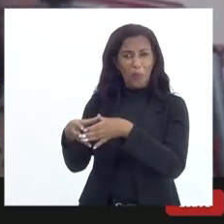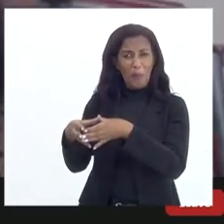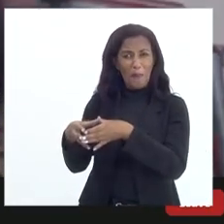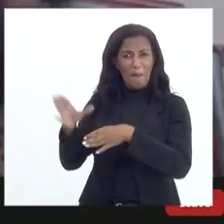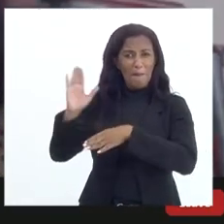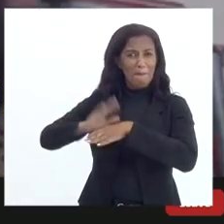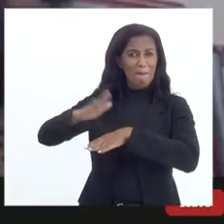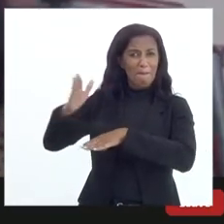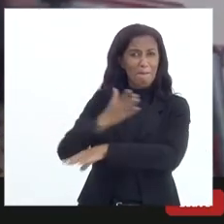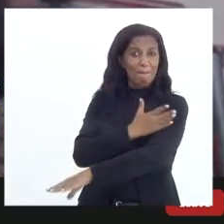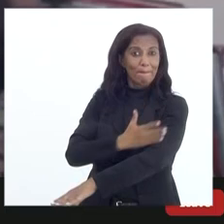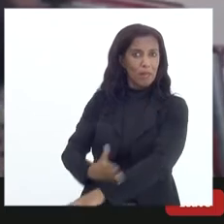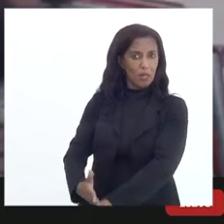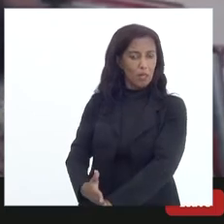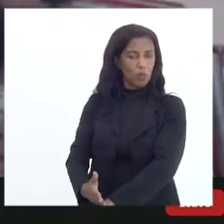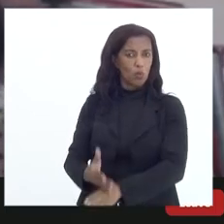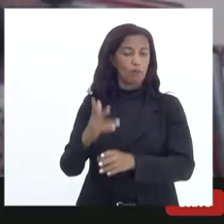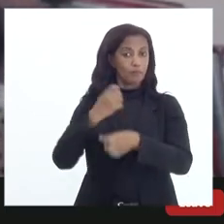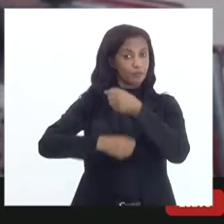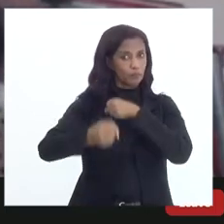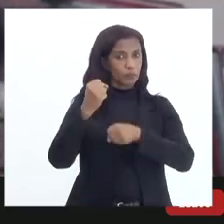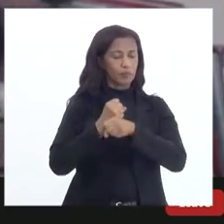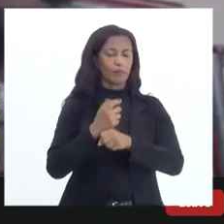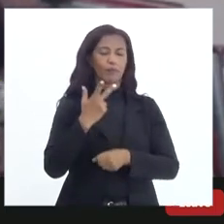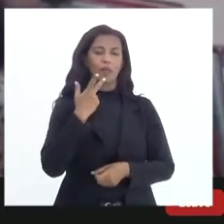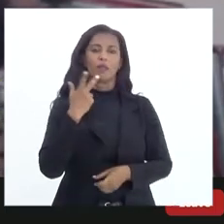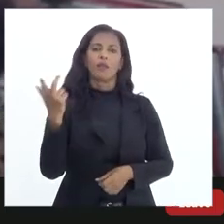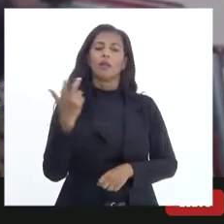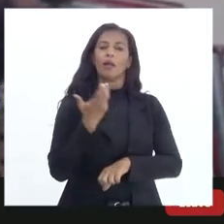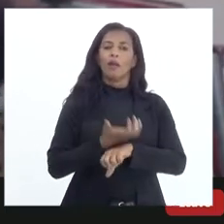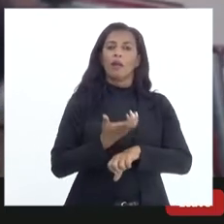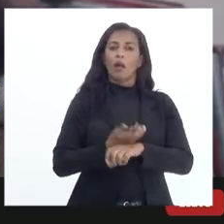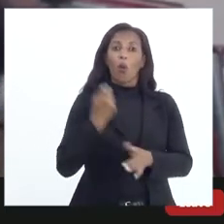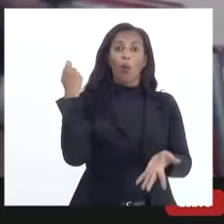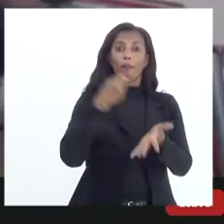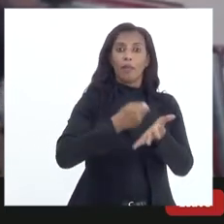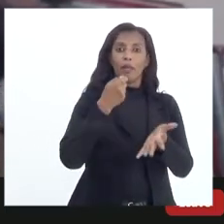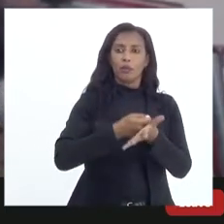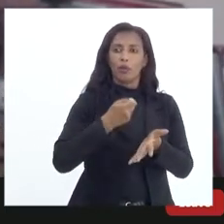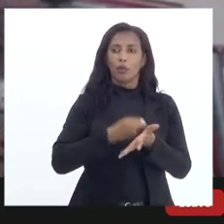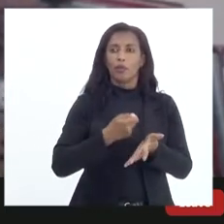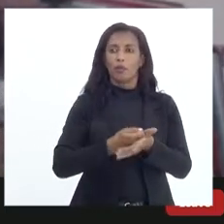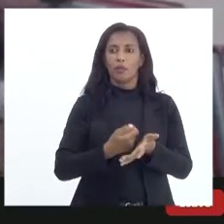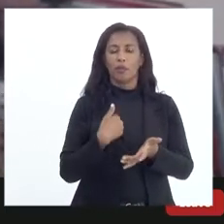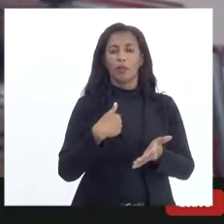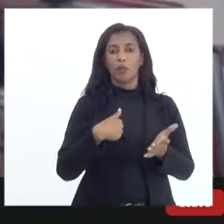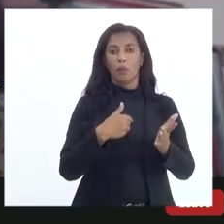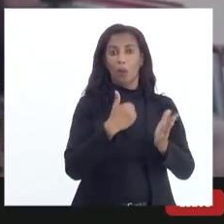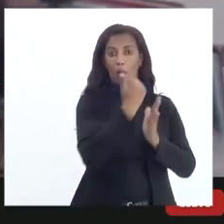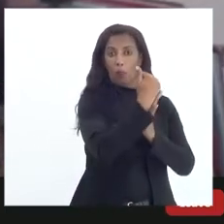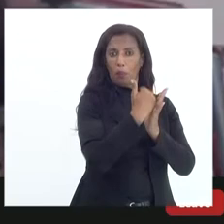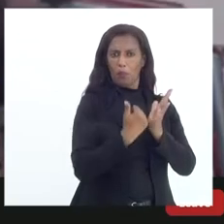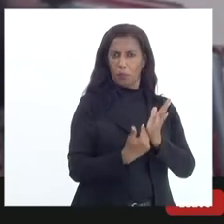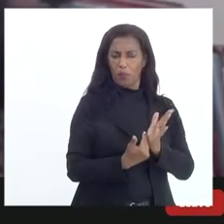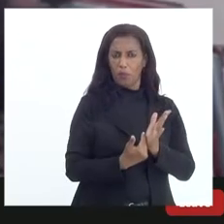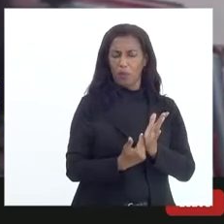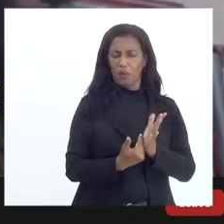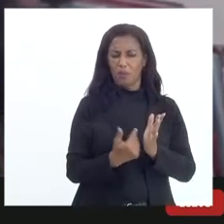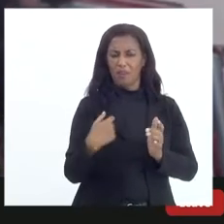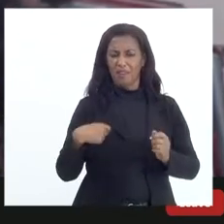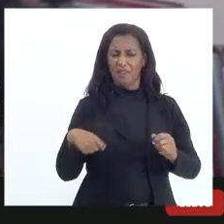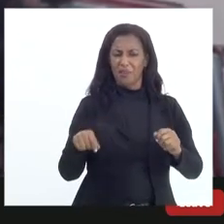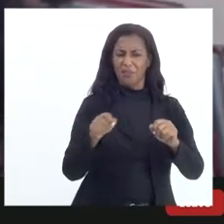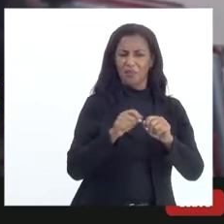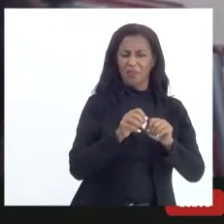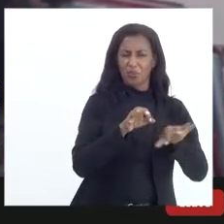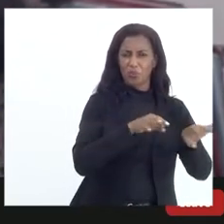Eu costumo citar, no ano passado eu dei uma disciplina, que era uma disciplina obrigatória no meu programa, e eu fiz a conta,